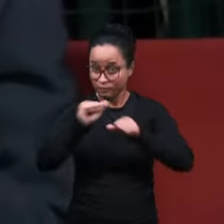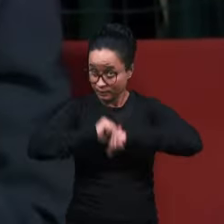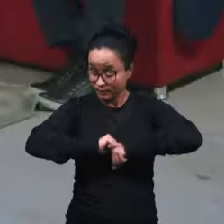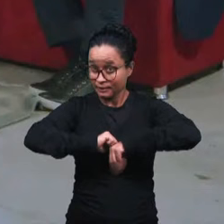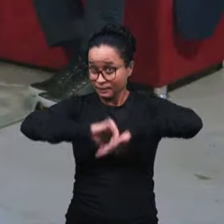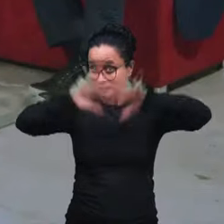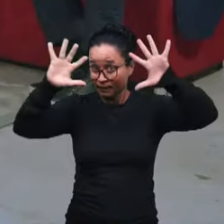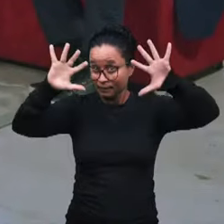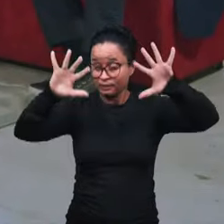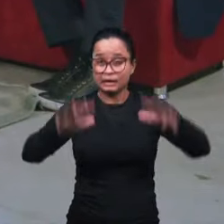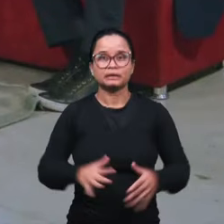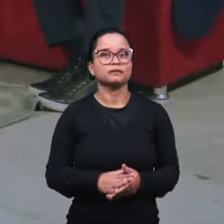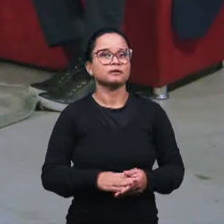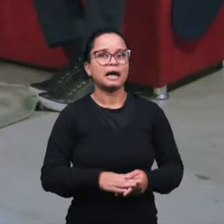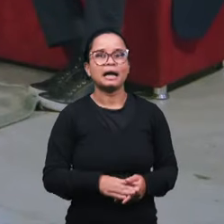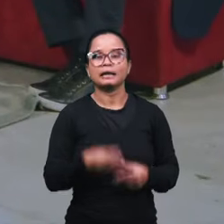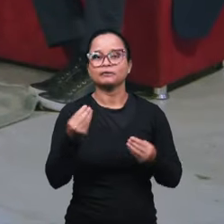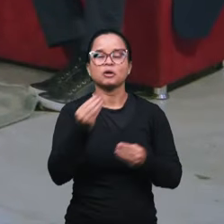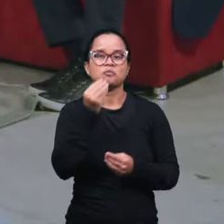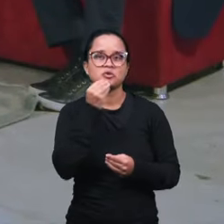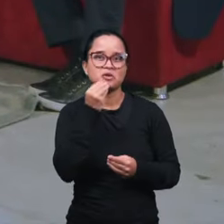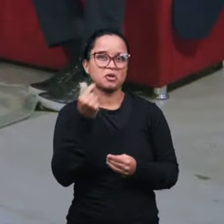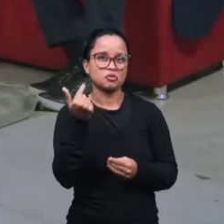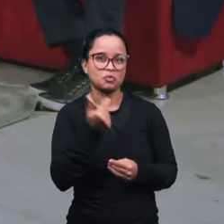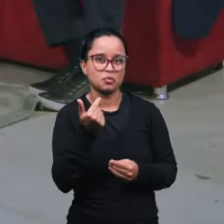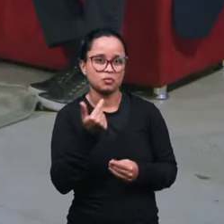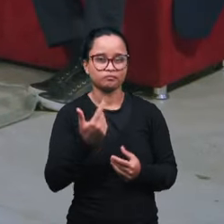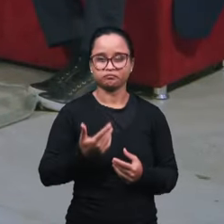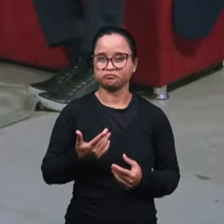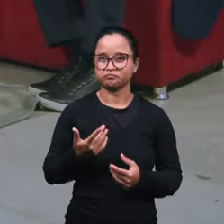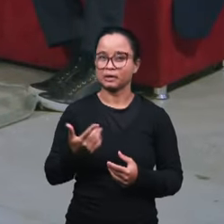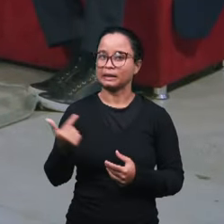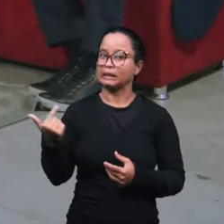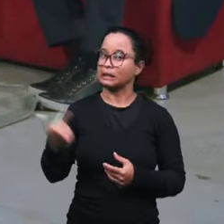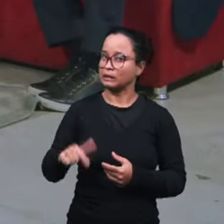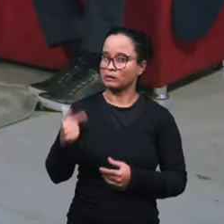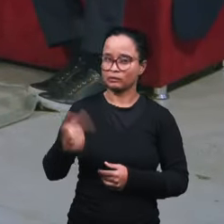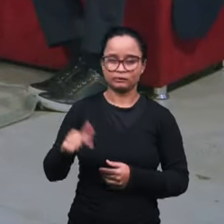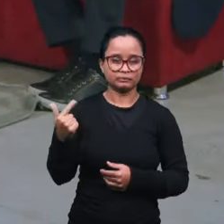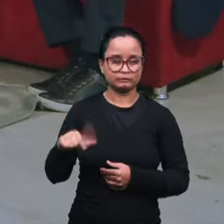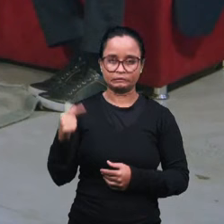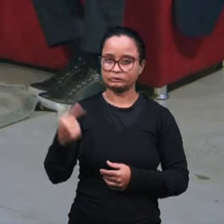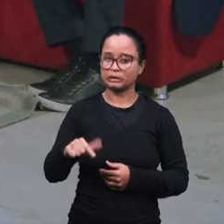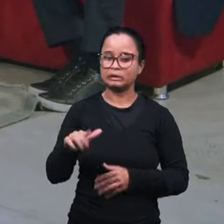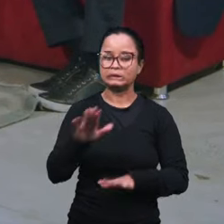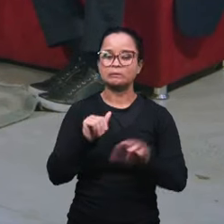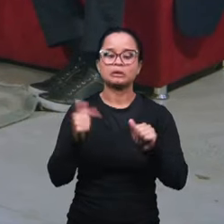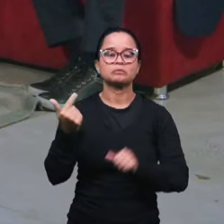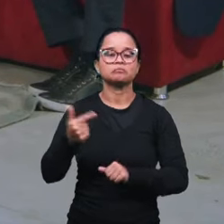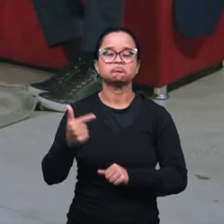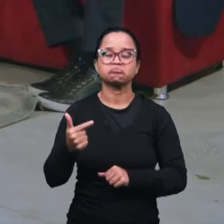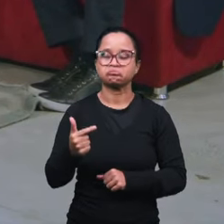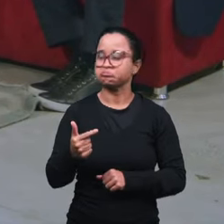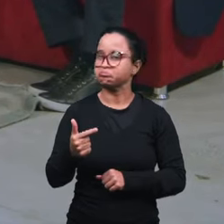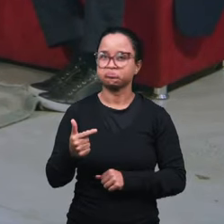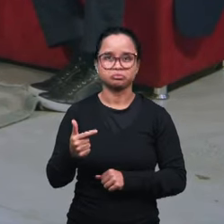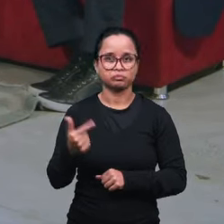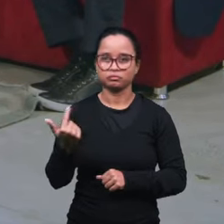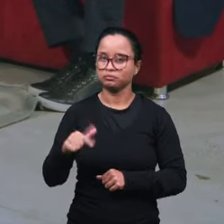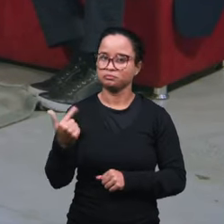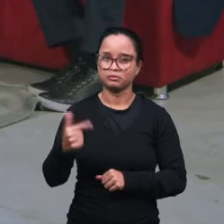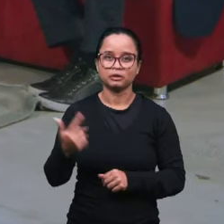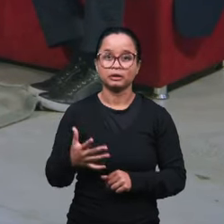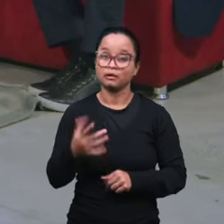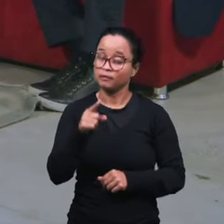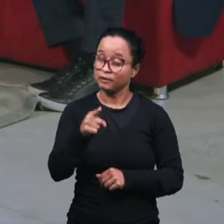palavra. Não há segunda chance, não é? Não haverá segunda chance. Não há segunda chamada então, na prova, né? Você fez a referência à live